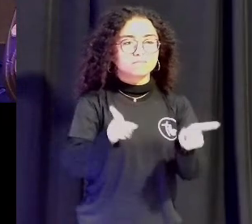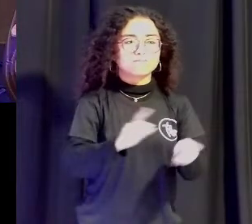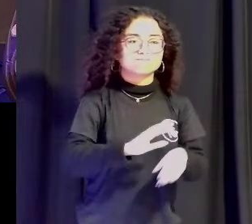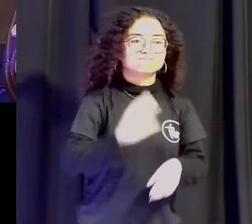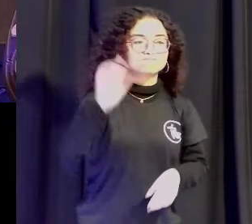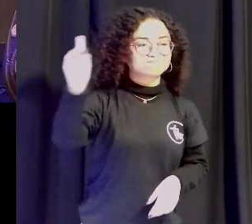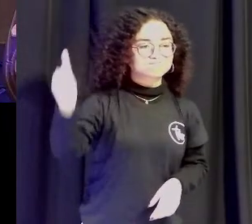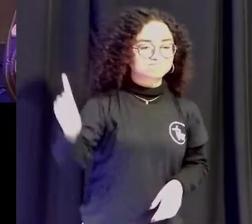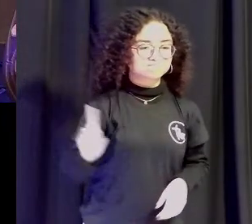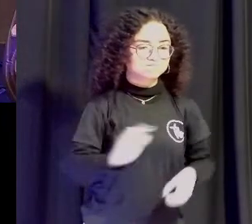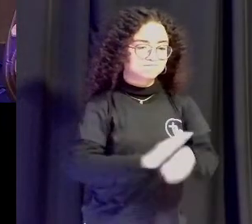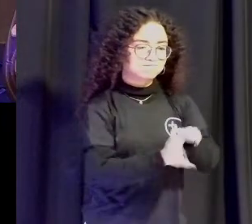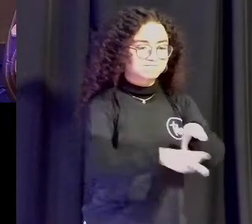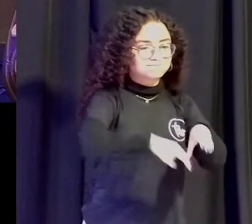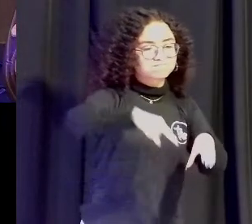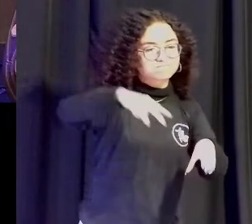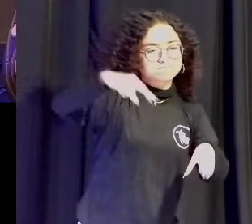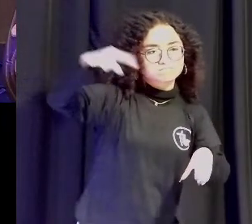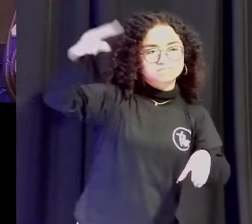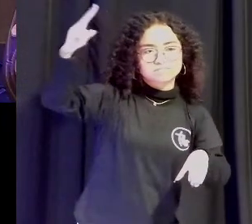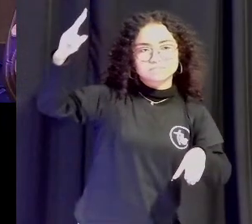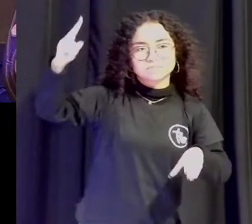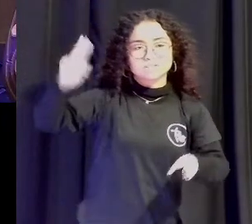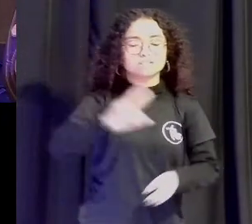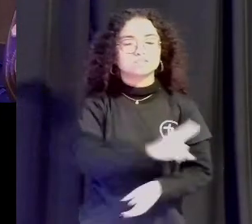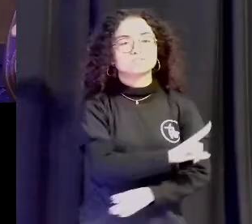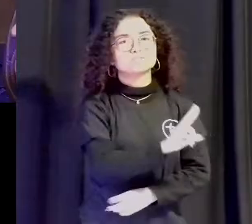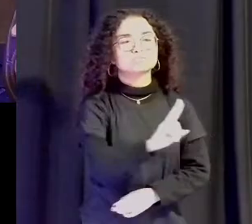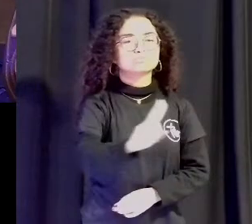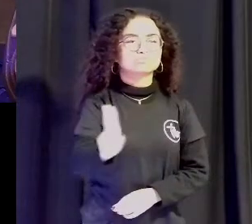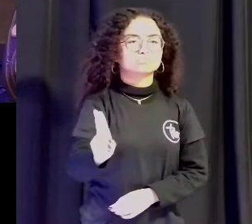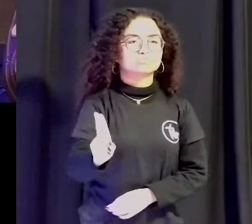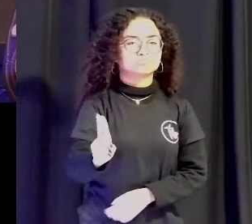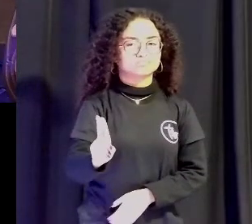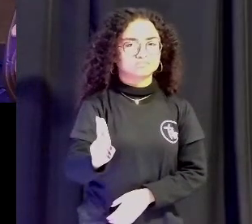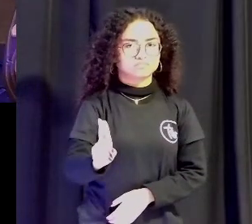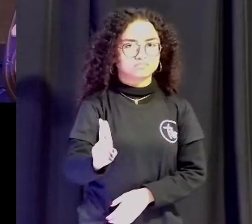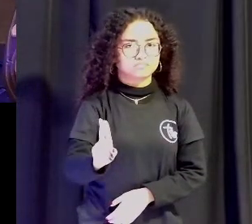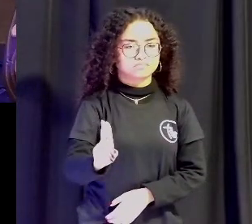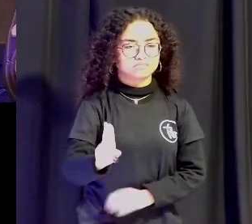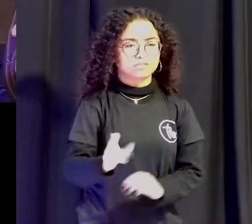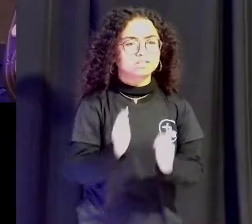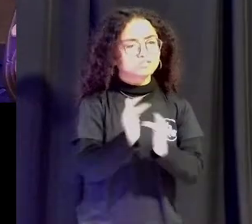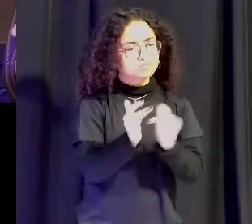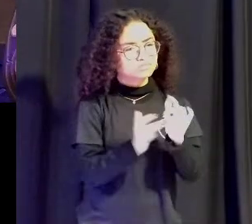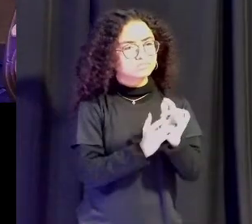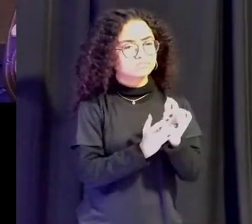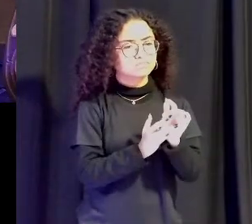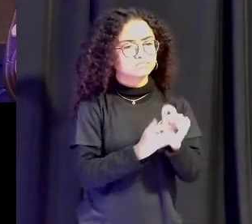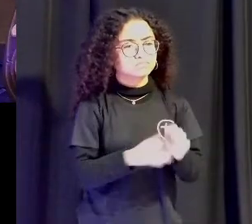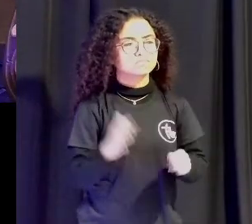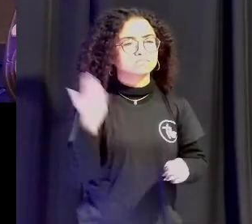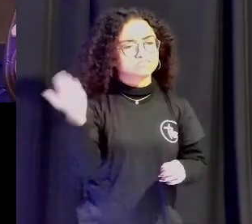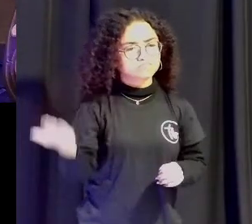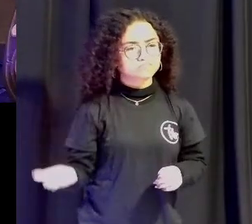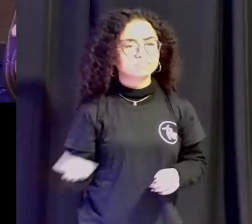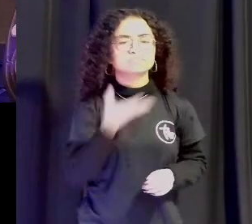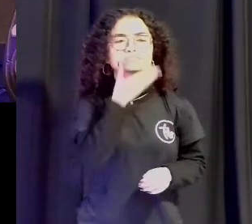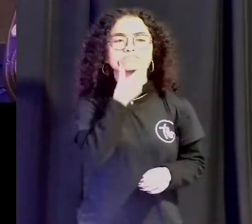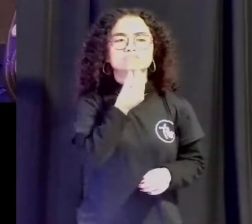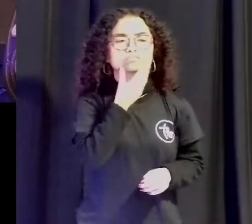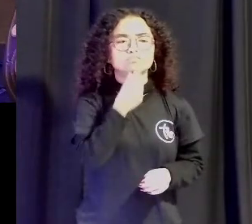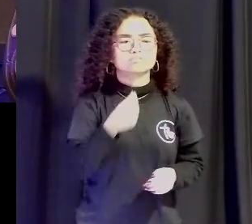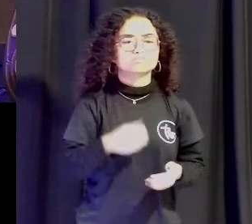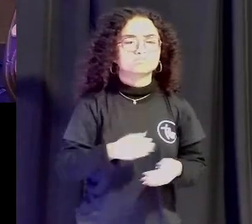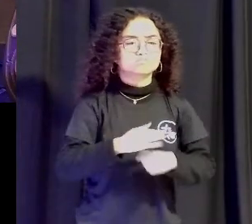dos mortos, em nome desse, é que este está são